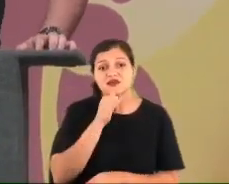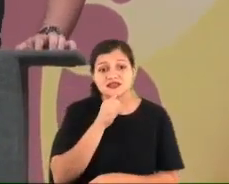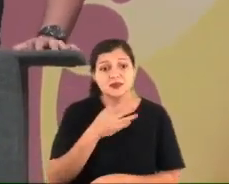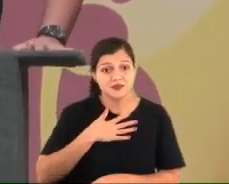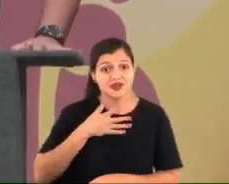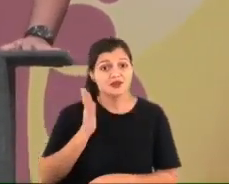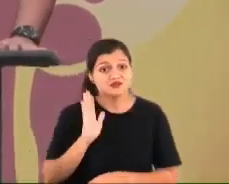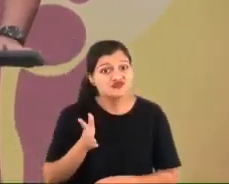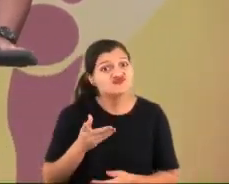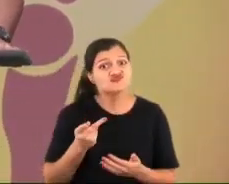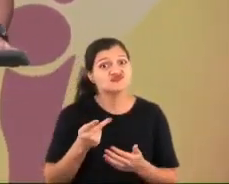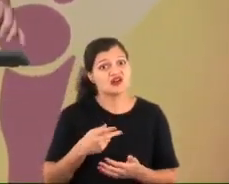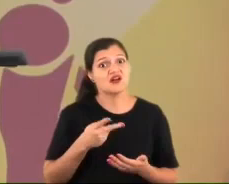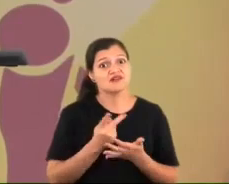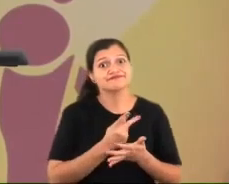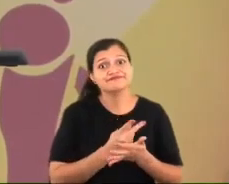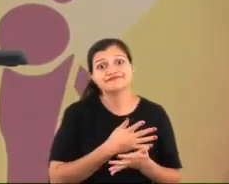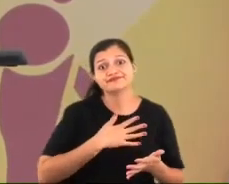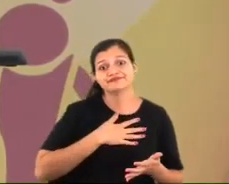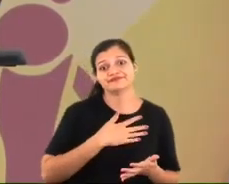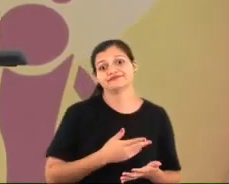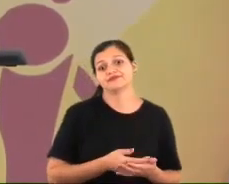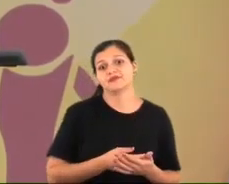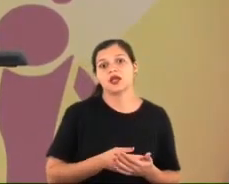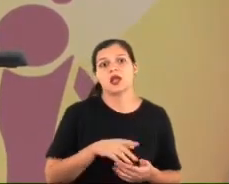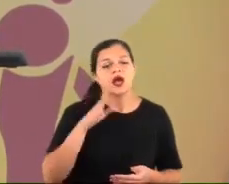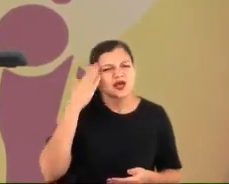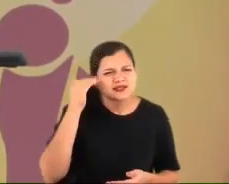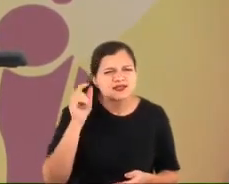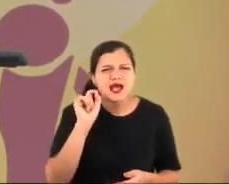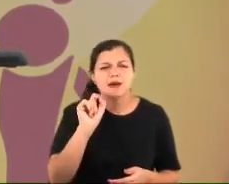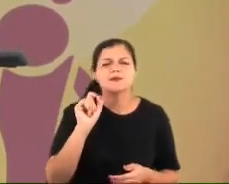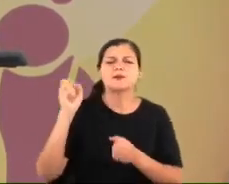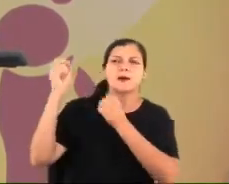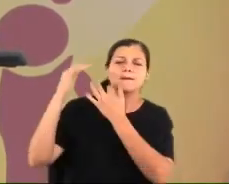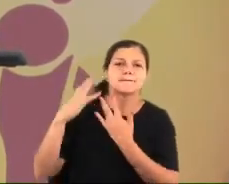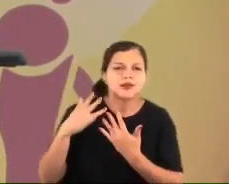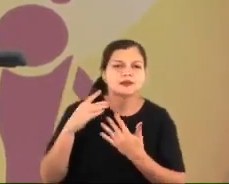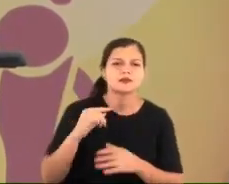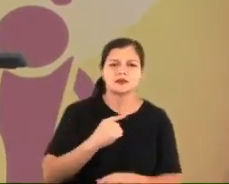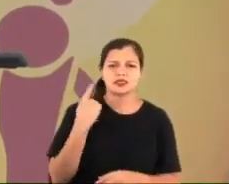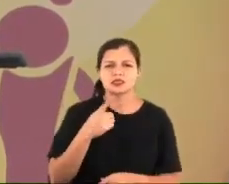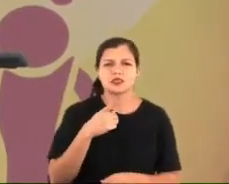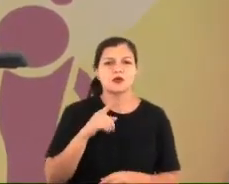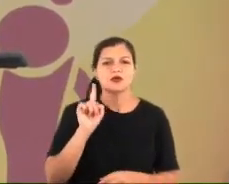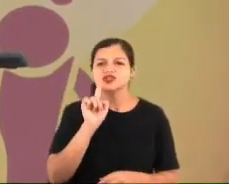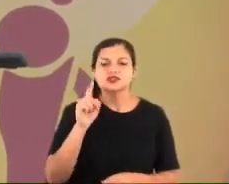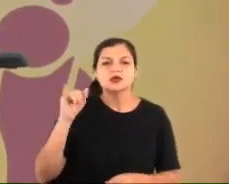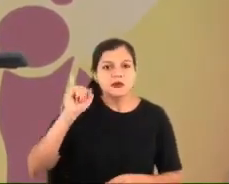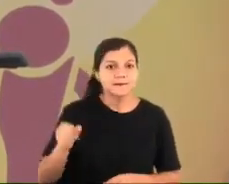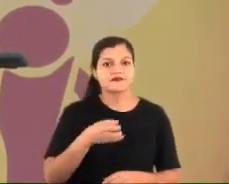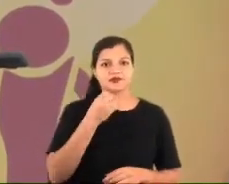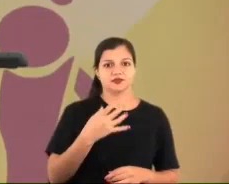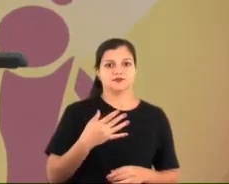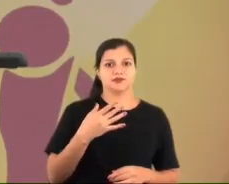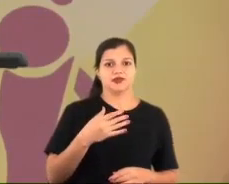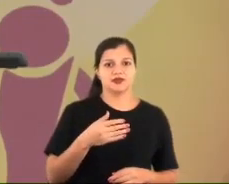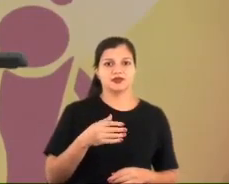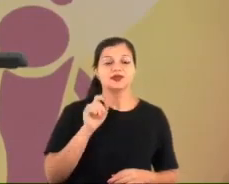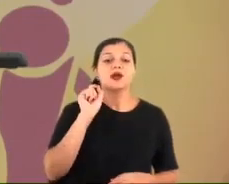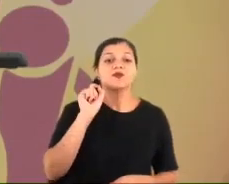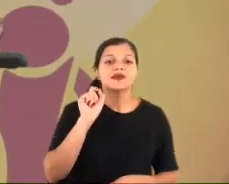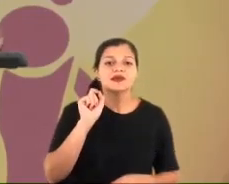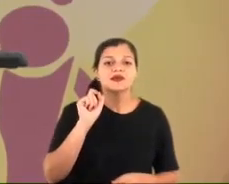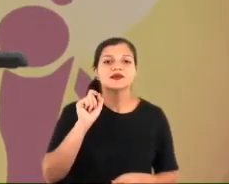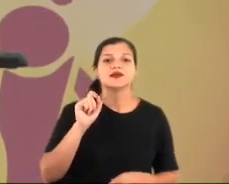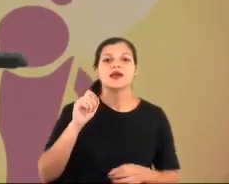deixando de aproveitar, muitos de nós? De estar aqui. Eu venho aqui, gente, me dá uma vontade de chorar, de